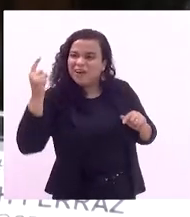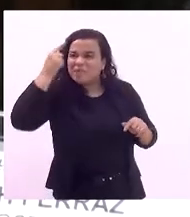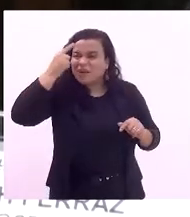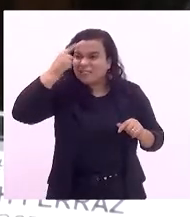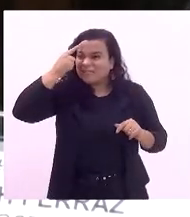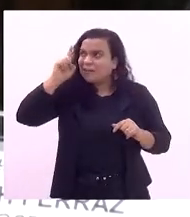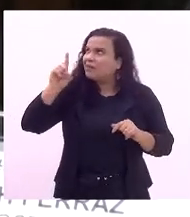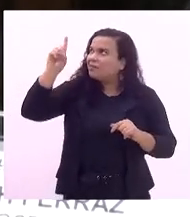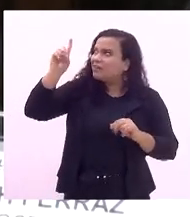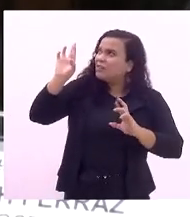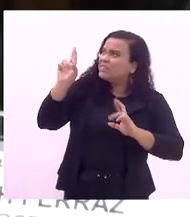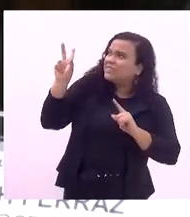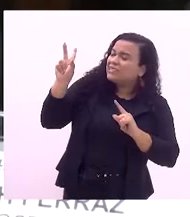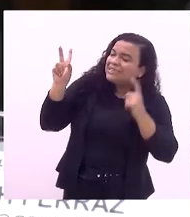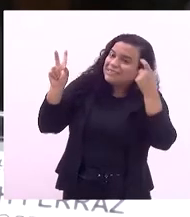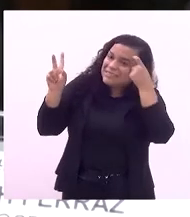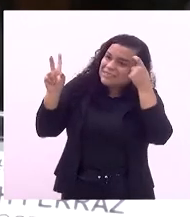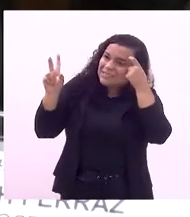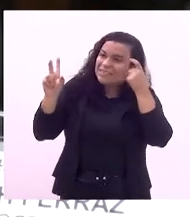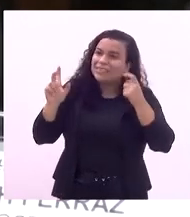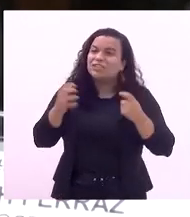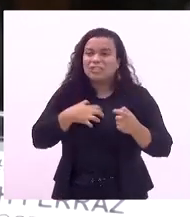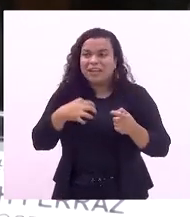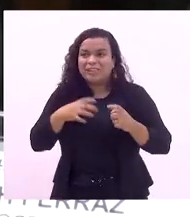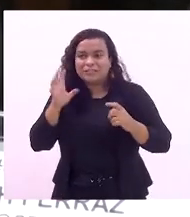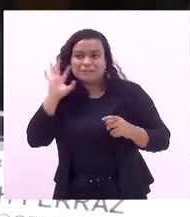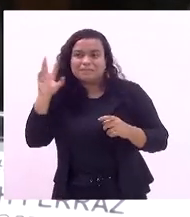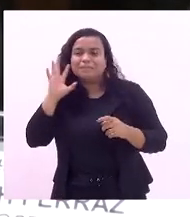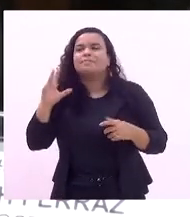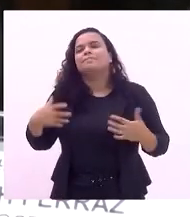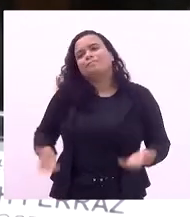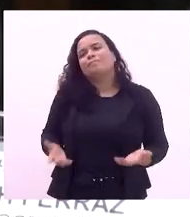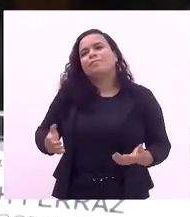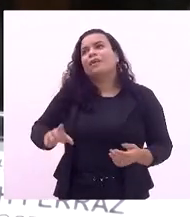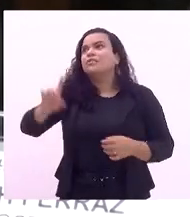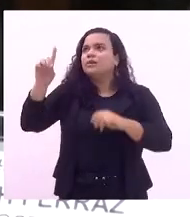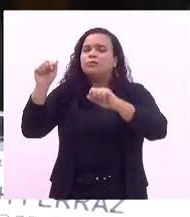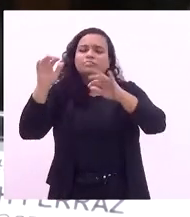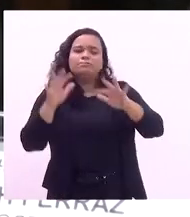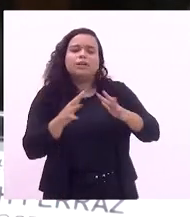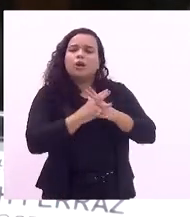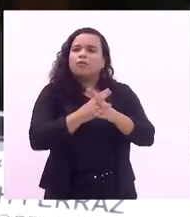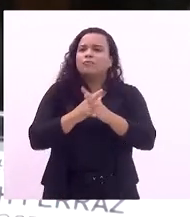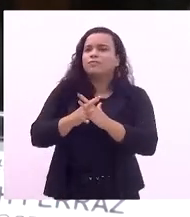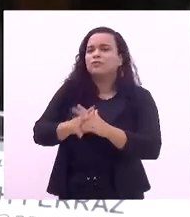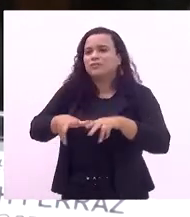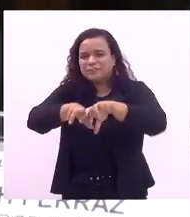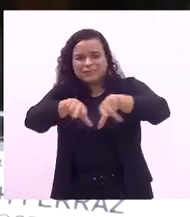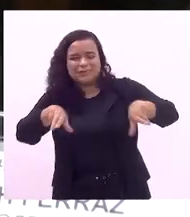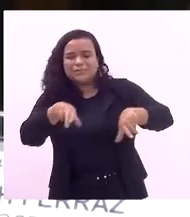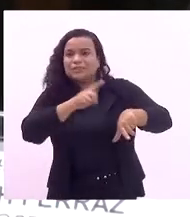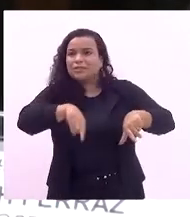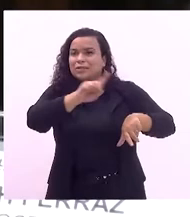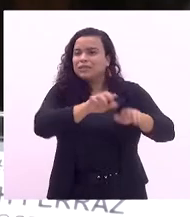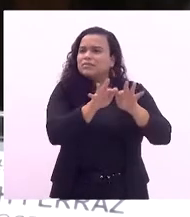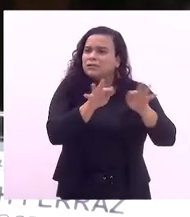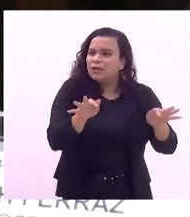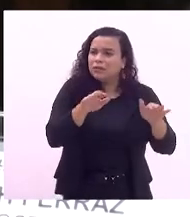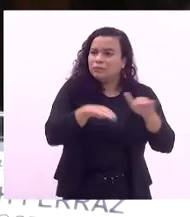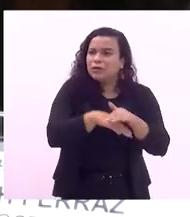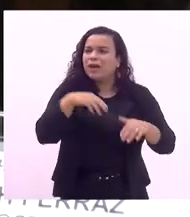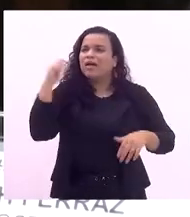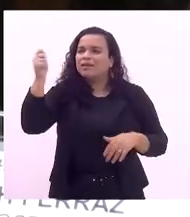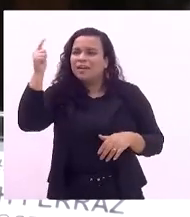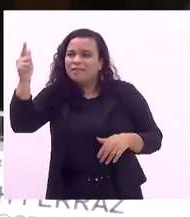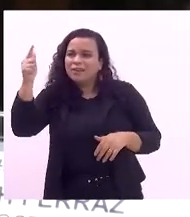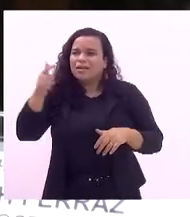dessa forma nagy confundir o forte na por aquele que é mais simples mais ou menos assim que Davi e